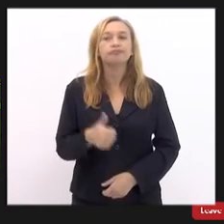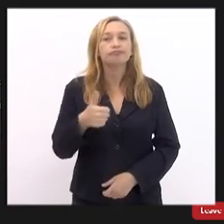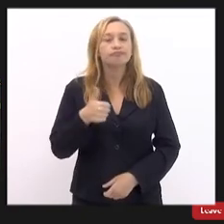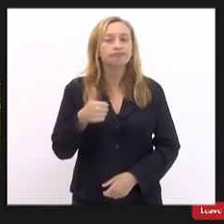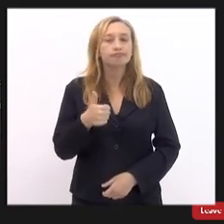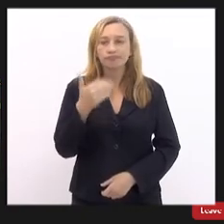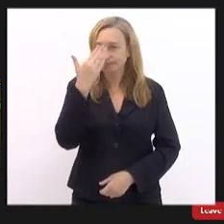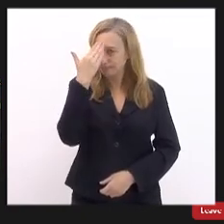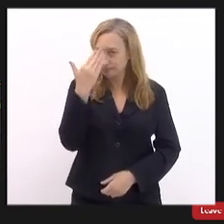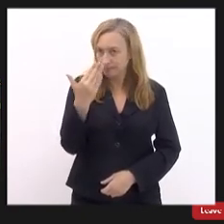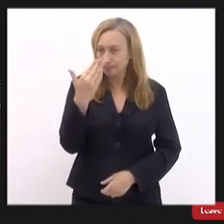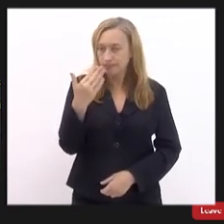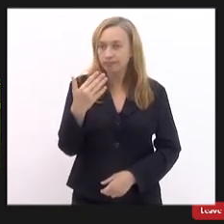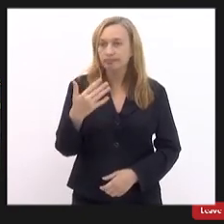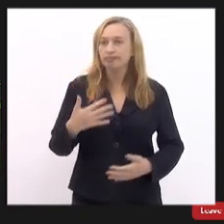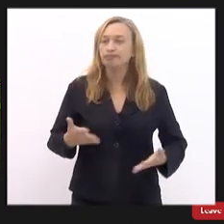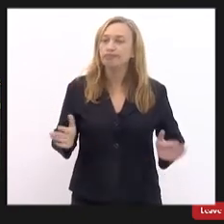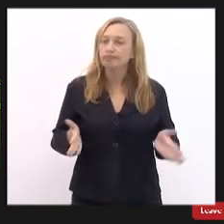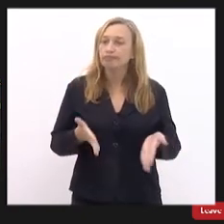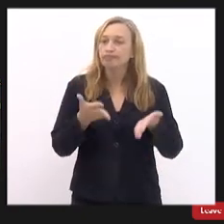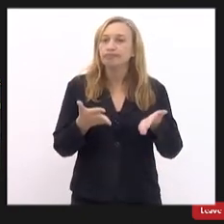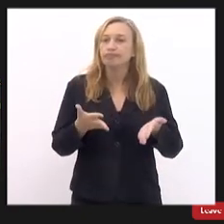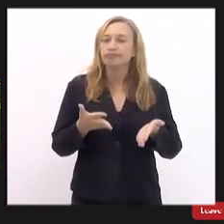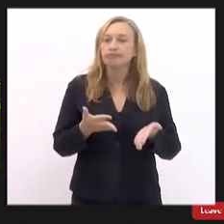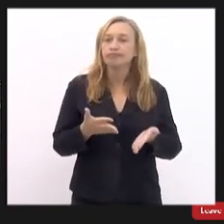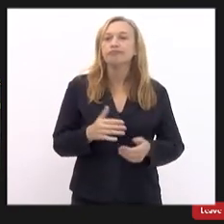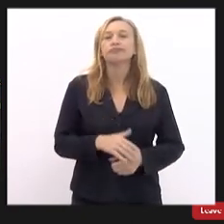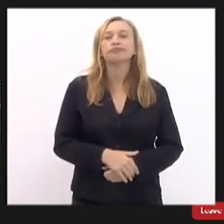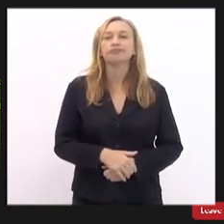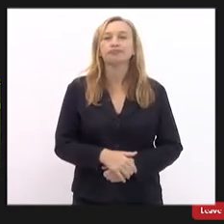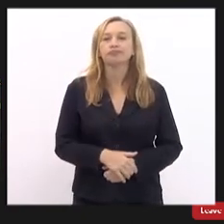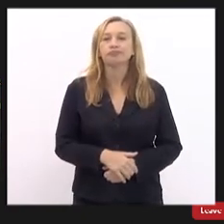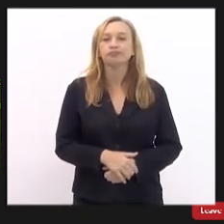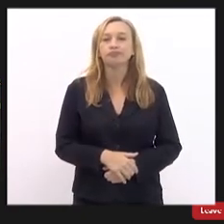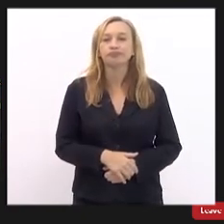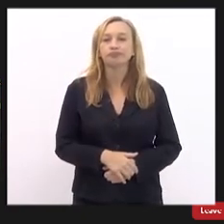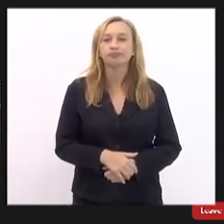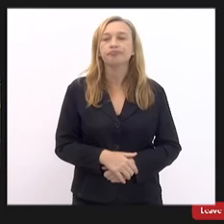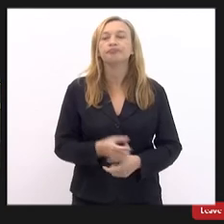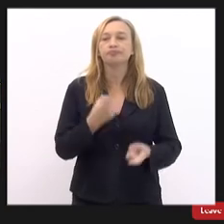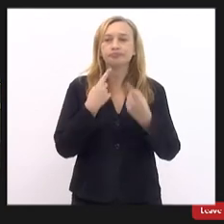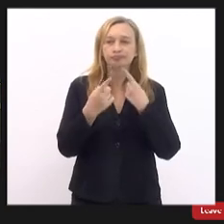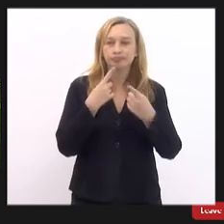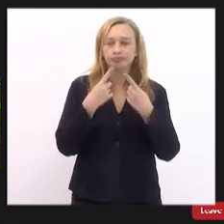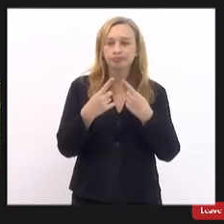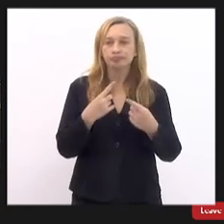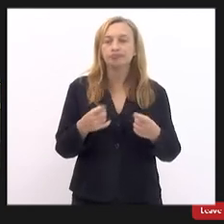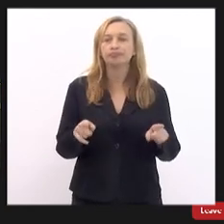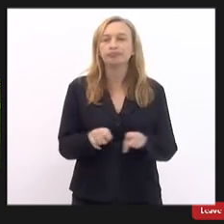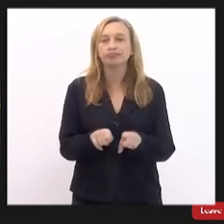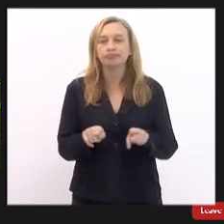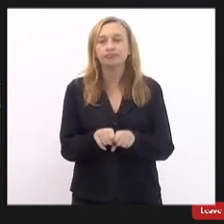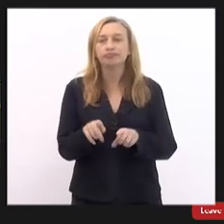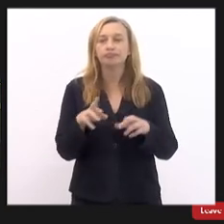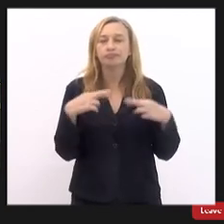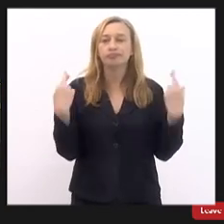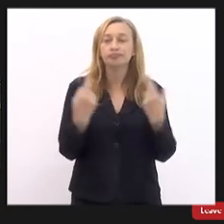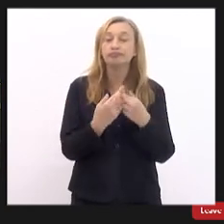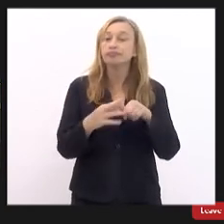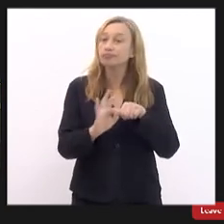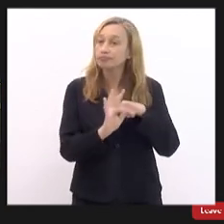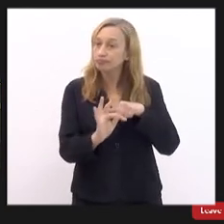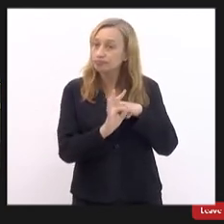Primeiramente, agradeço a sua iniciativa, tanto desse fórum, desse debate, quanto a reunião técnica a